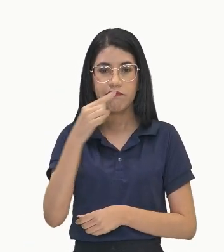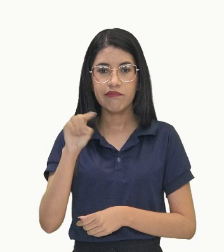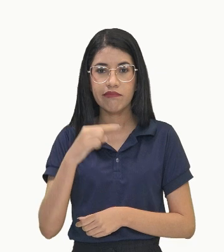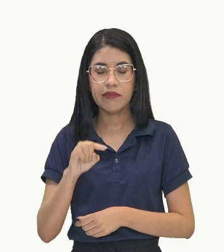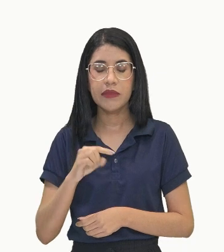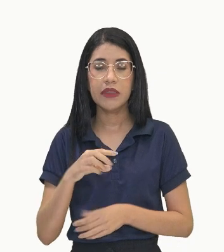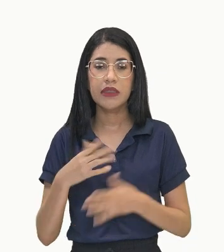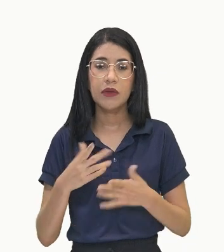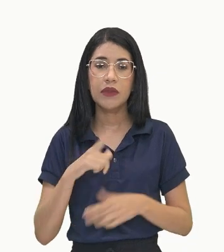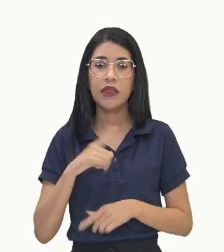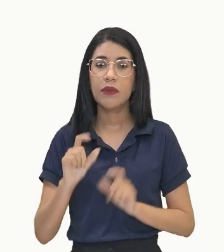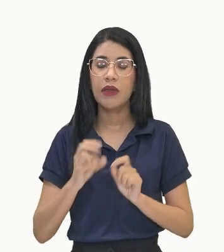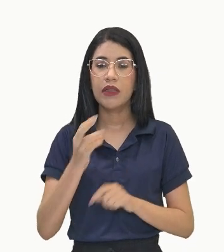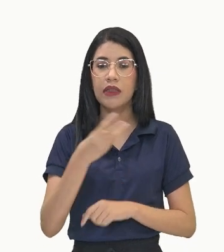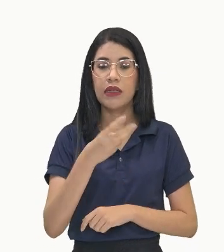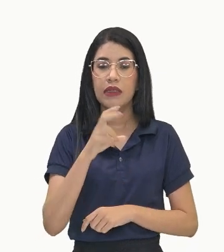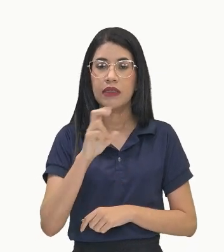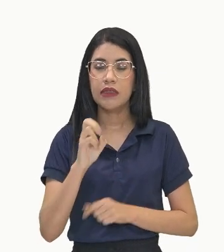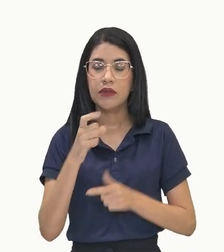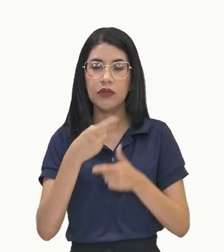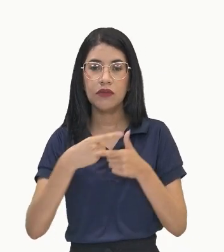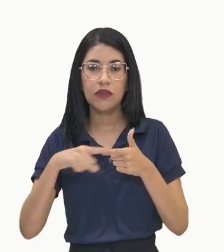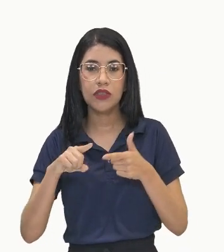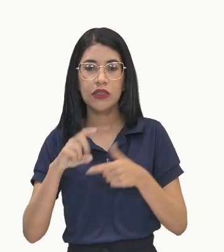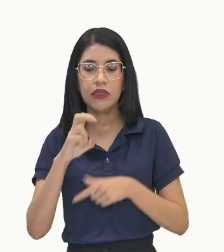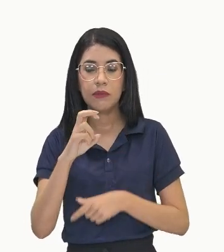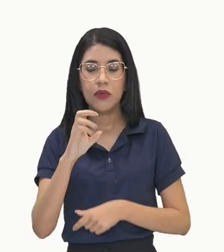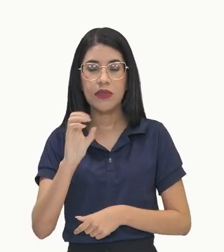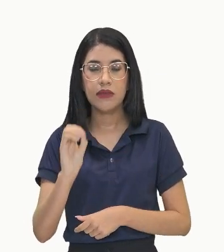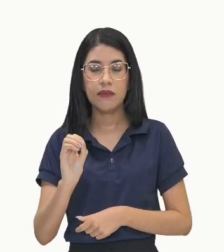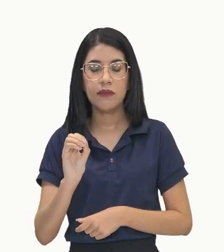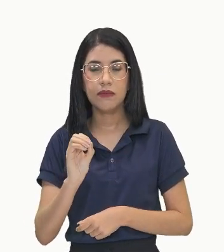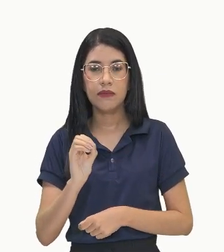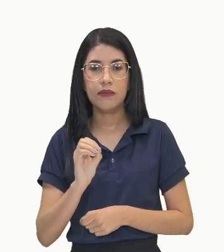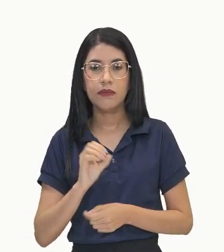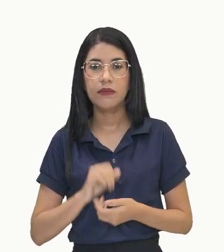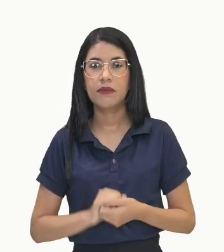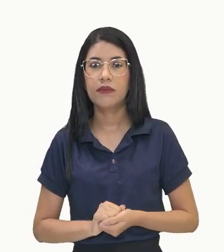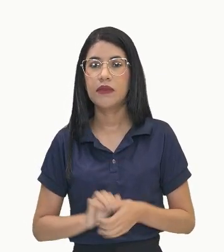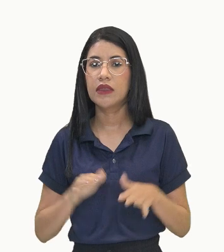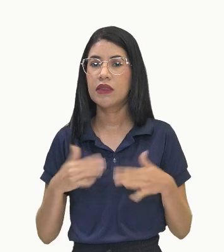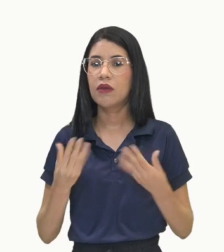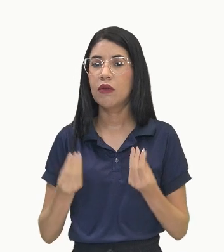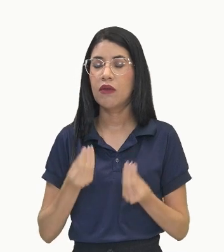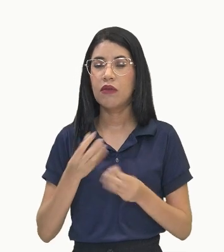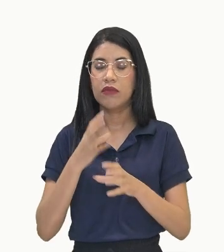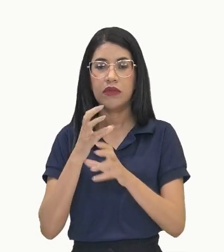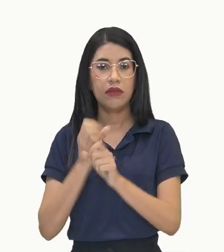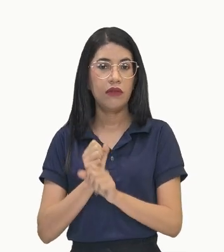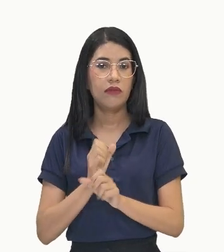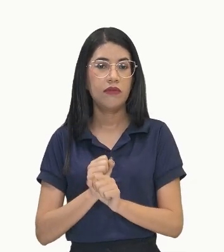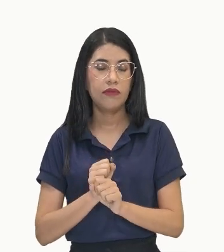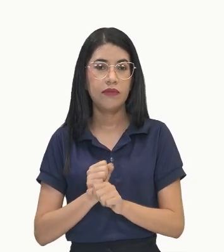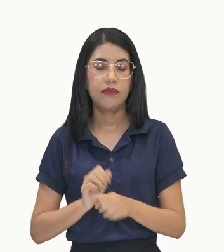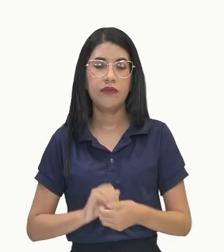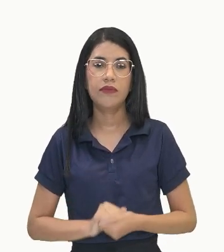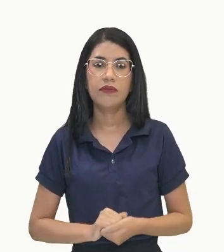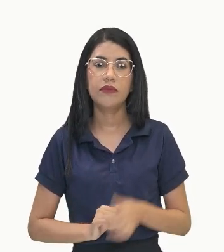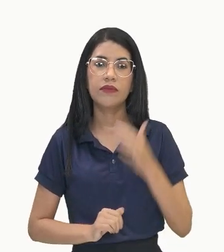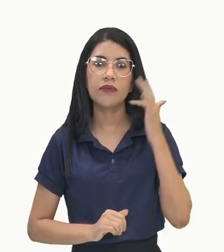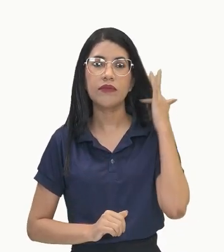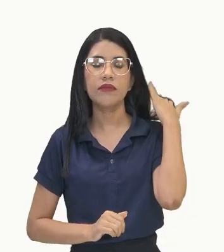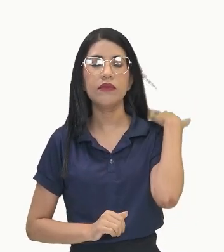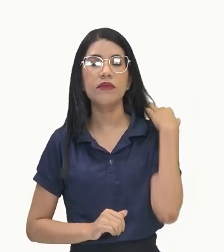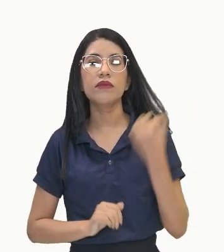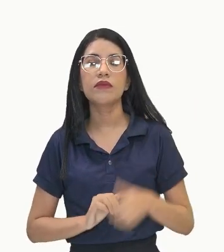35 dividido por 50. E aí? Como é que resolve isso? Você vai